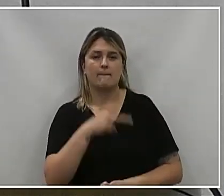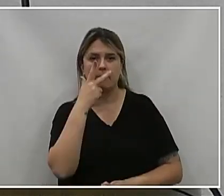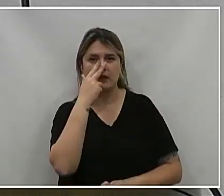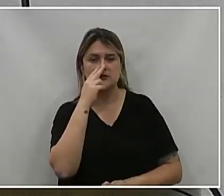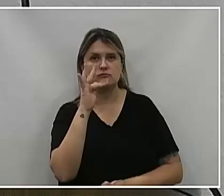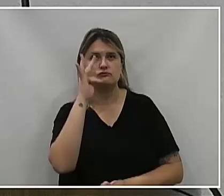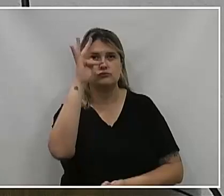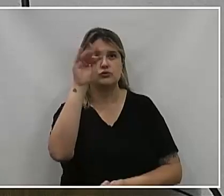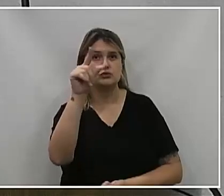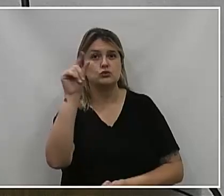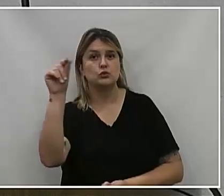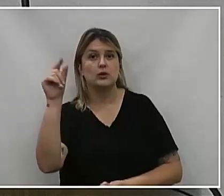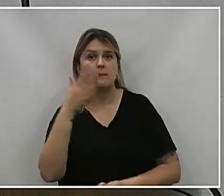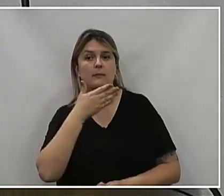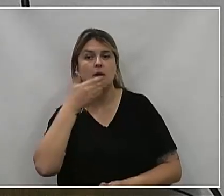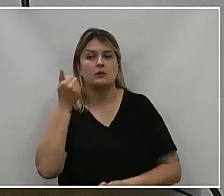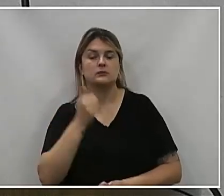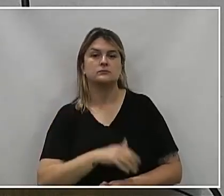vantajosas do que essa.